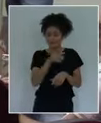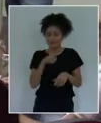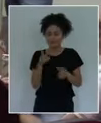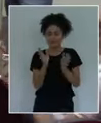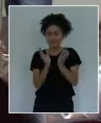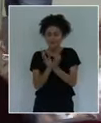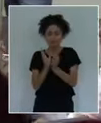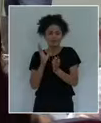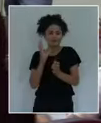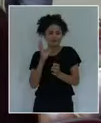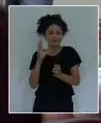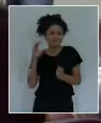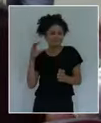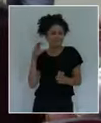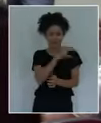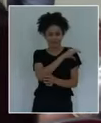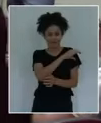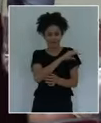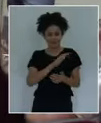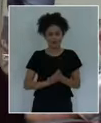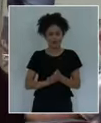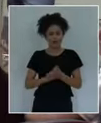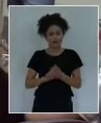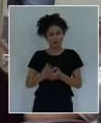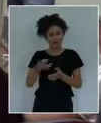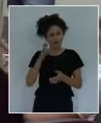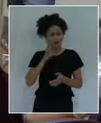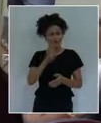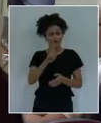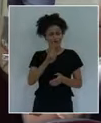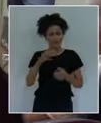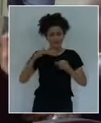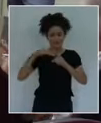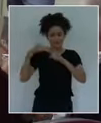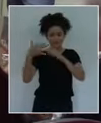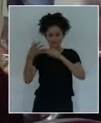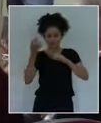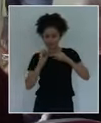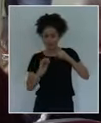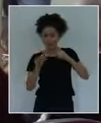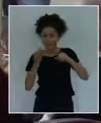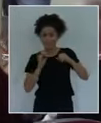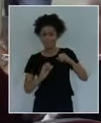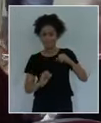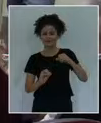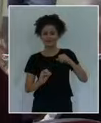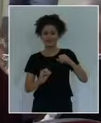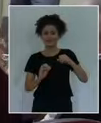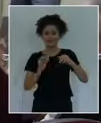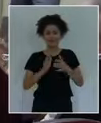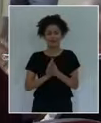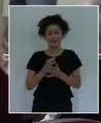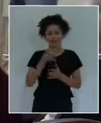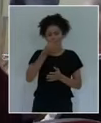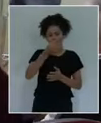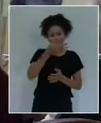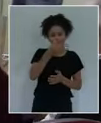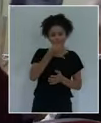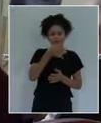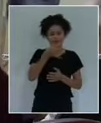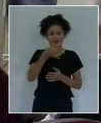os comentários nas redes sociais também foram surpreendentes. Eu vou fazer 2 perguntas para você. A